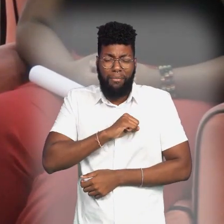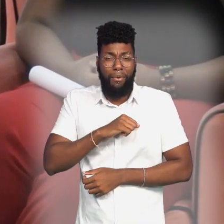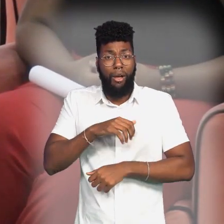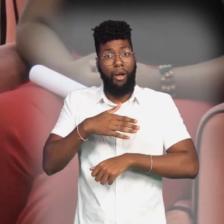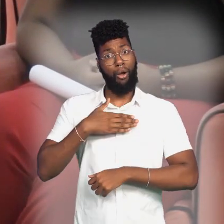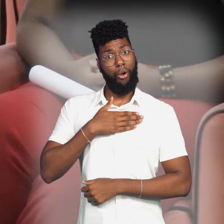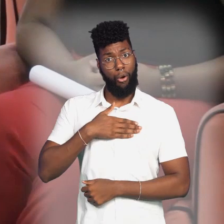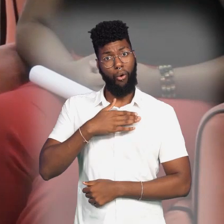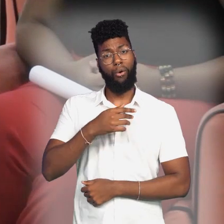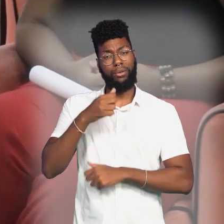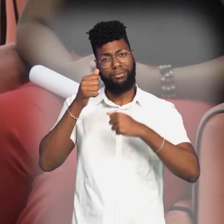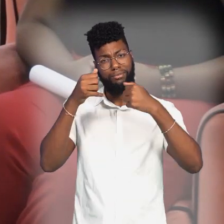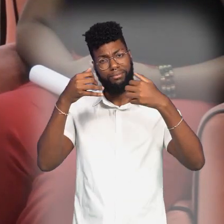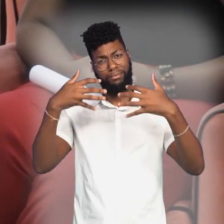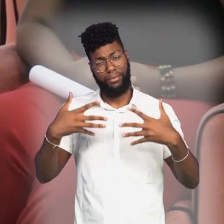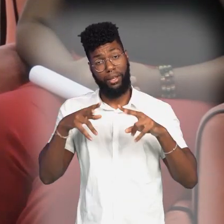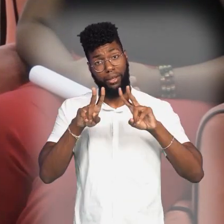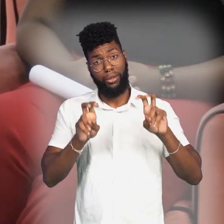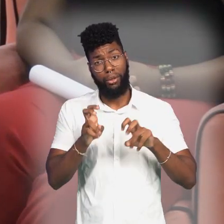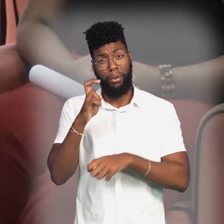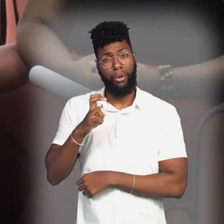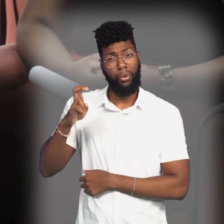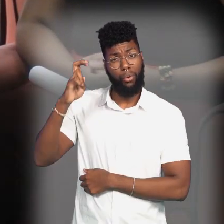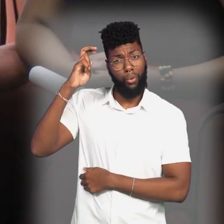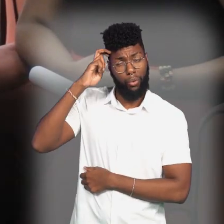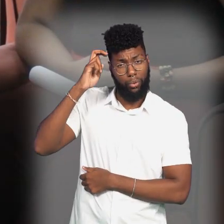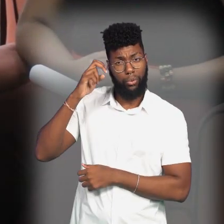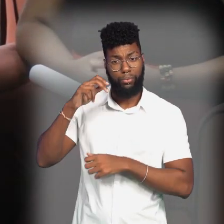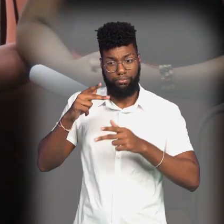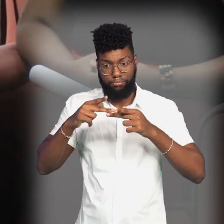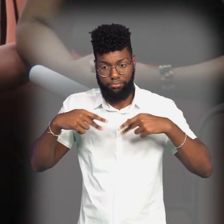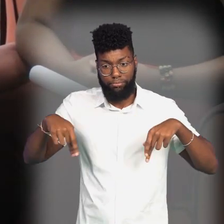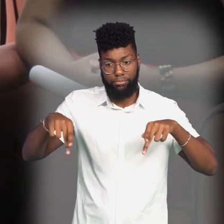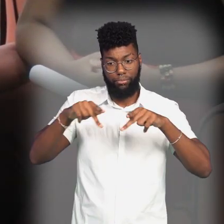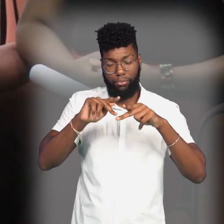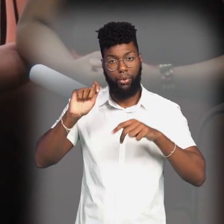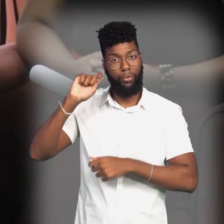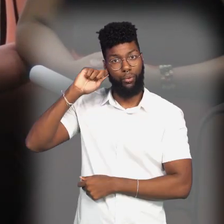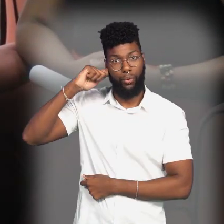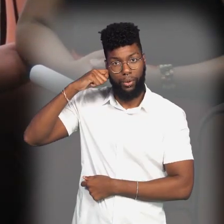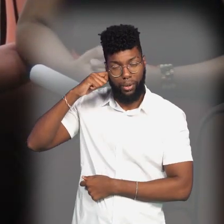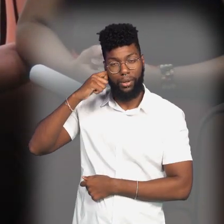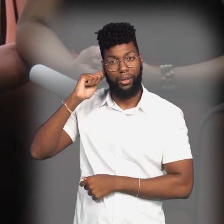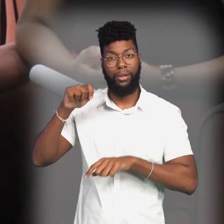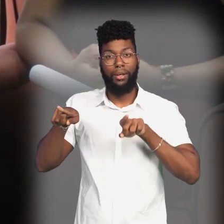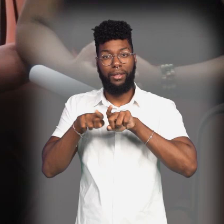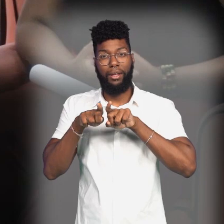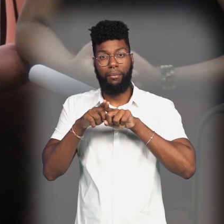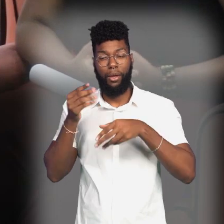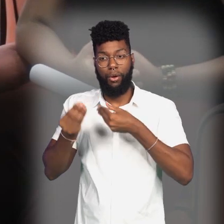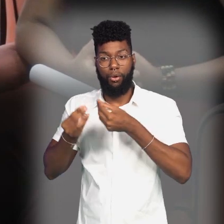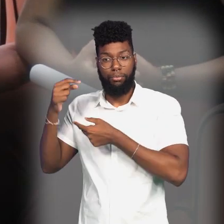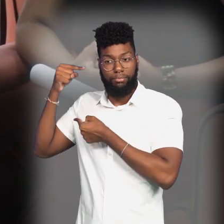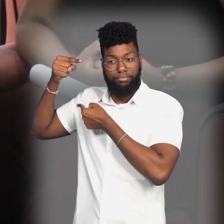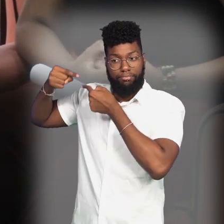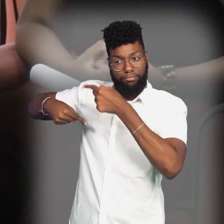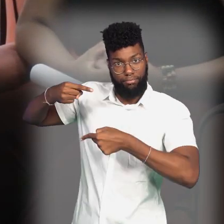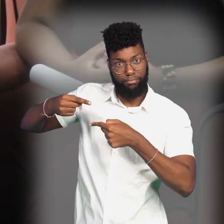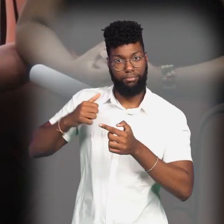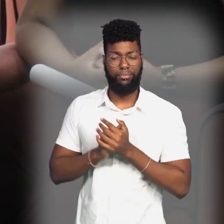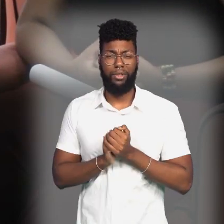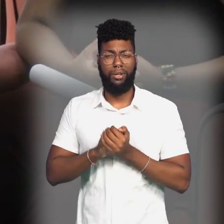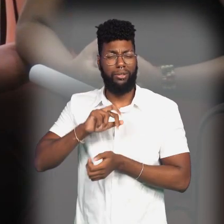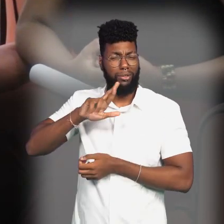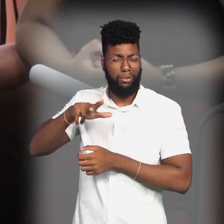falar da cultura do nosso povo, da nossa origem, entendeu? Não